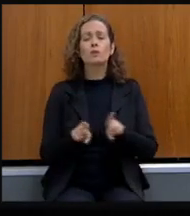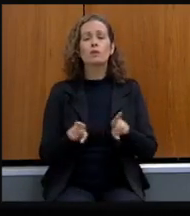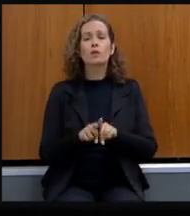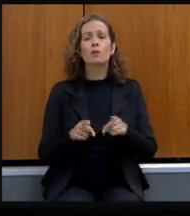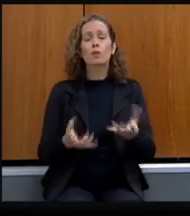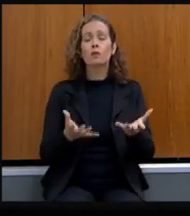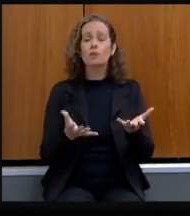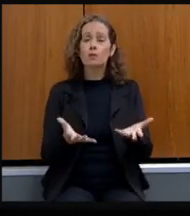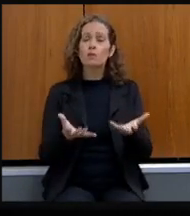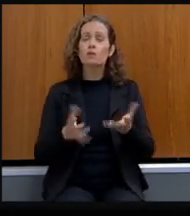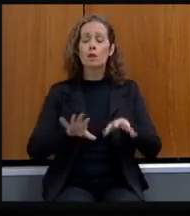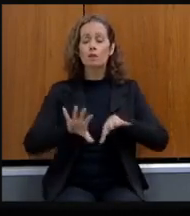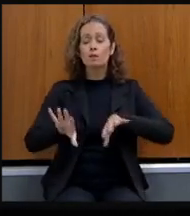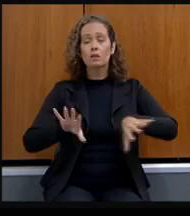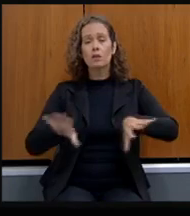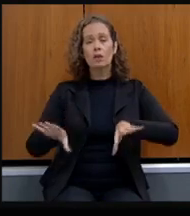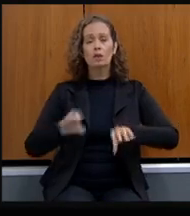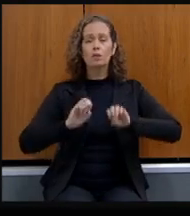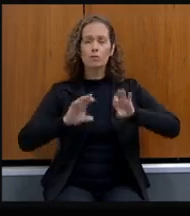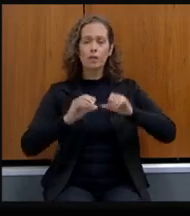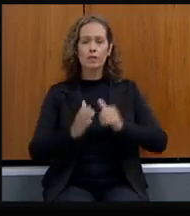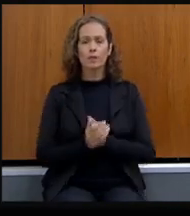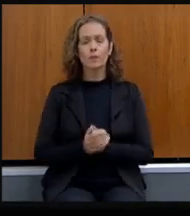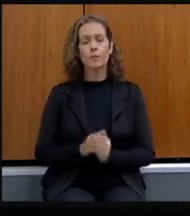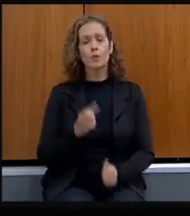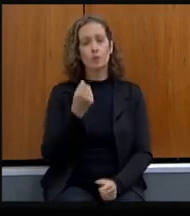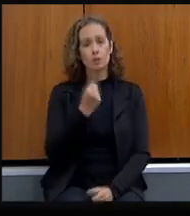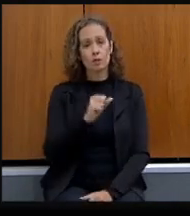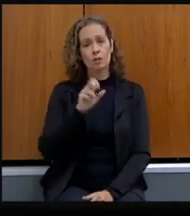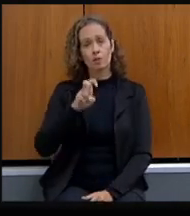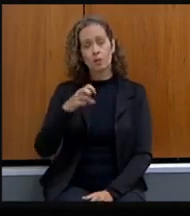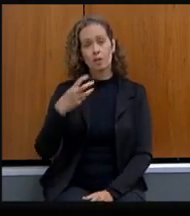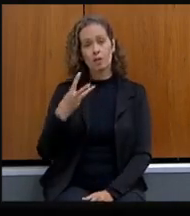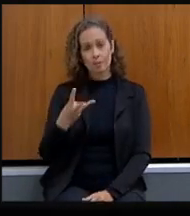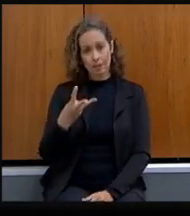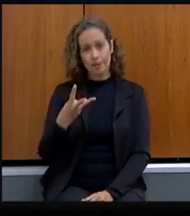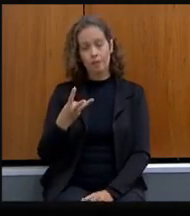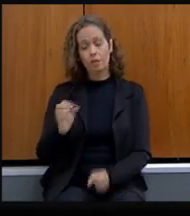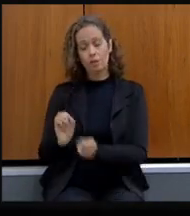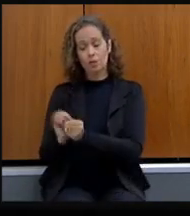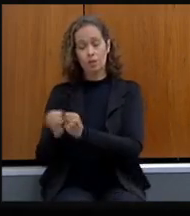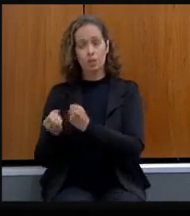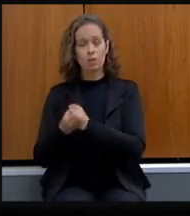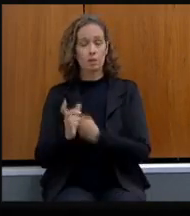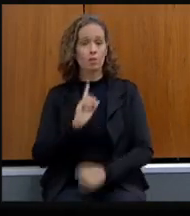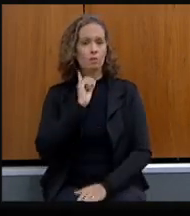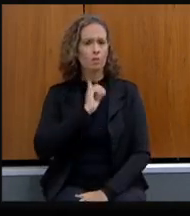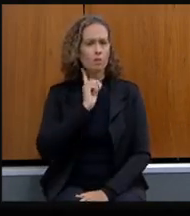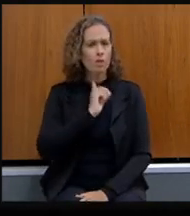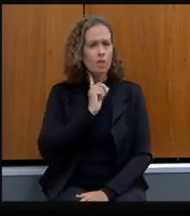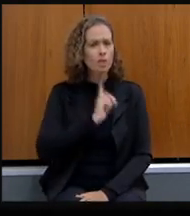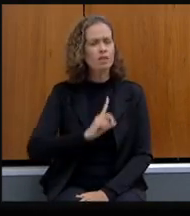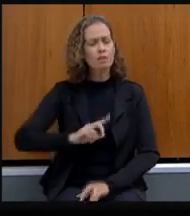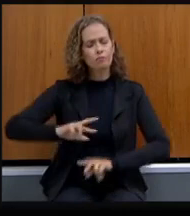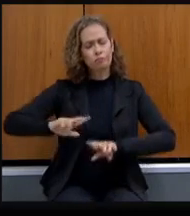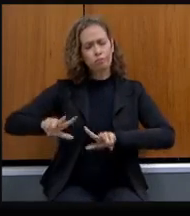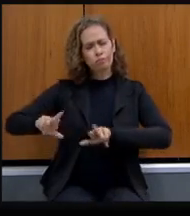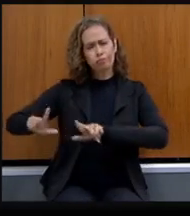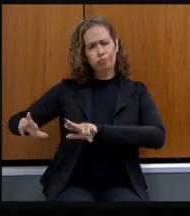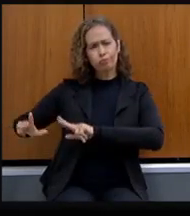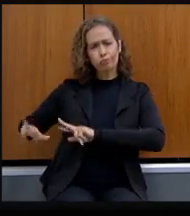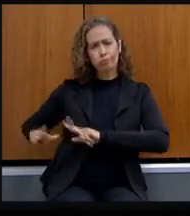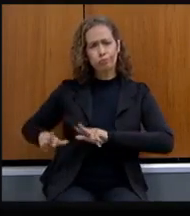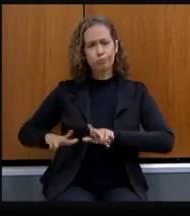da Educação no município mina tem 853 municípios são realidade do ingresso é meu ver